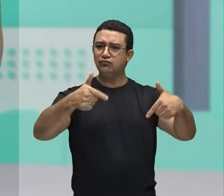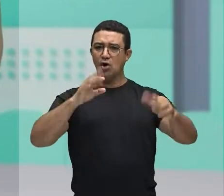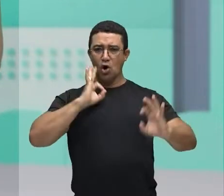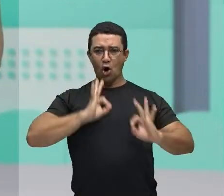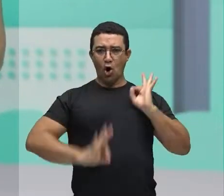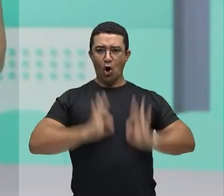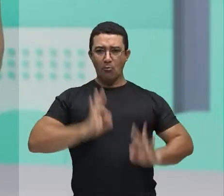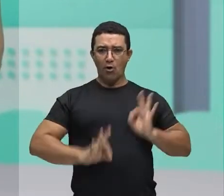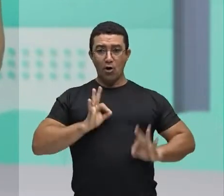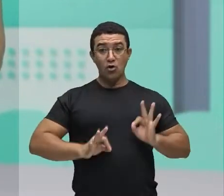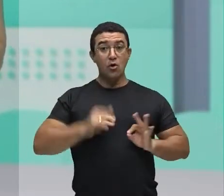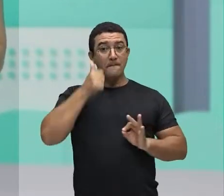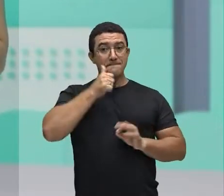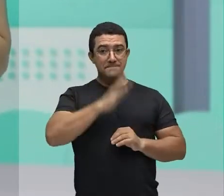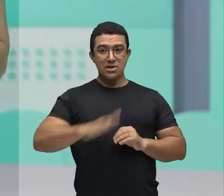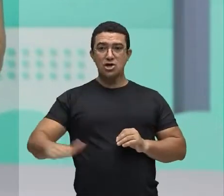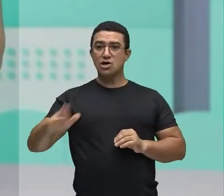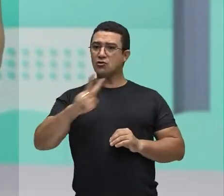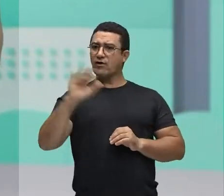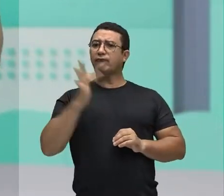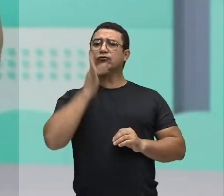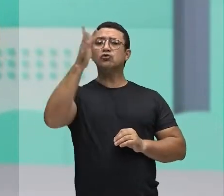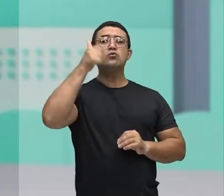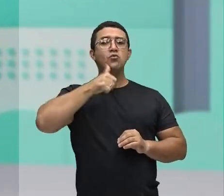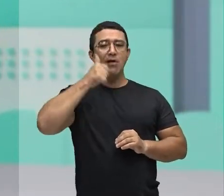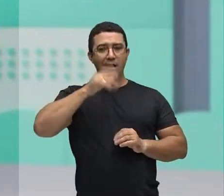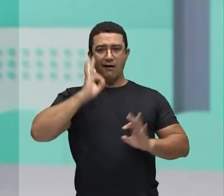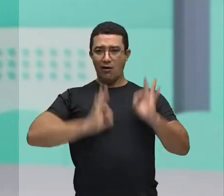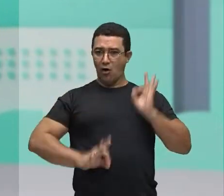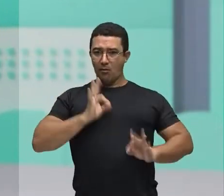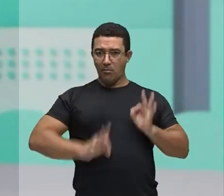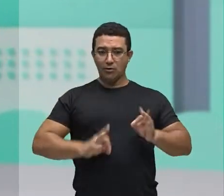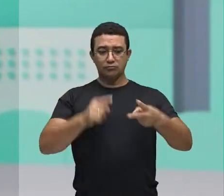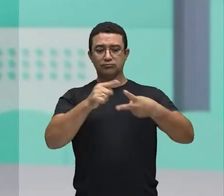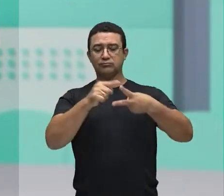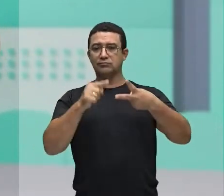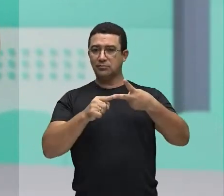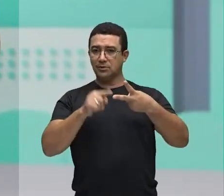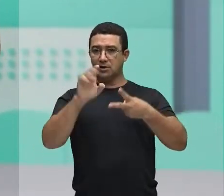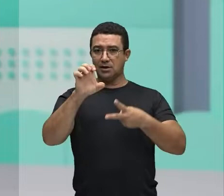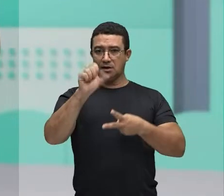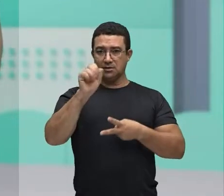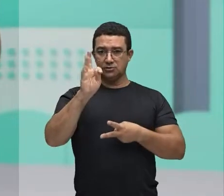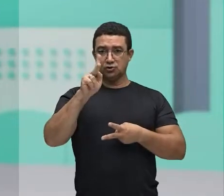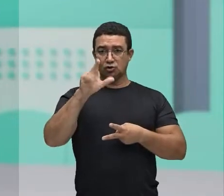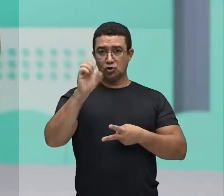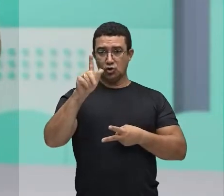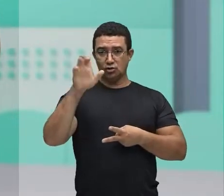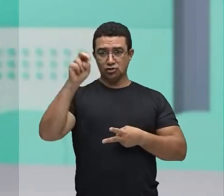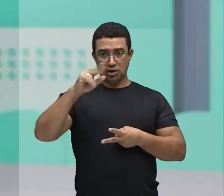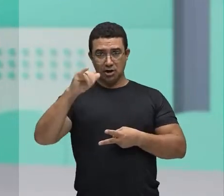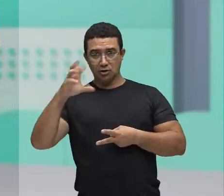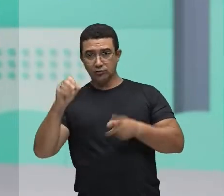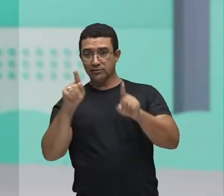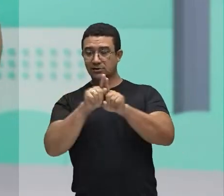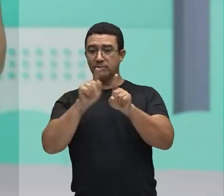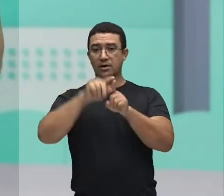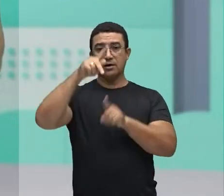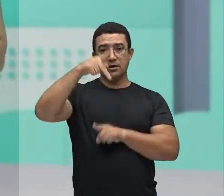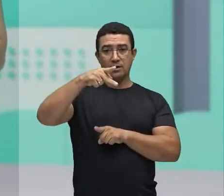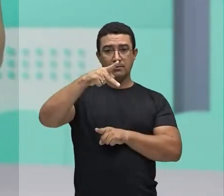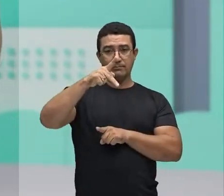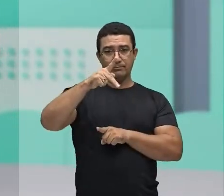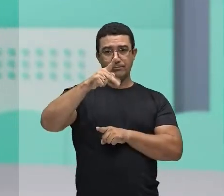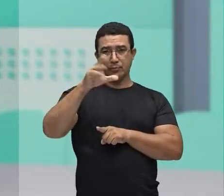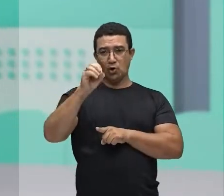uma mulher, os hormônios femininos que atuam aí são dois, estrogênio ou estrógeno e a progesterona. Esses